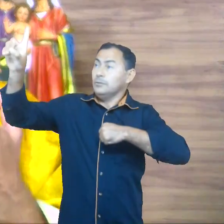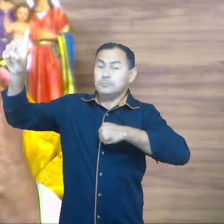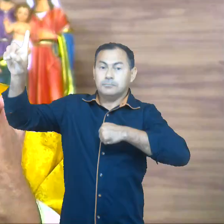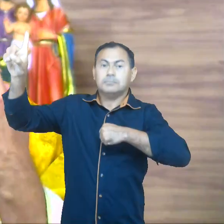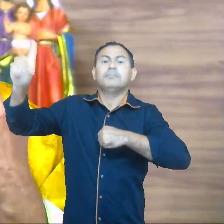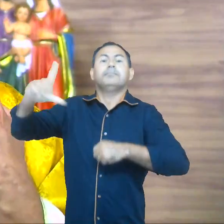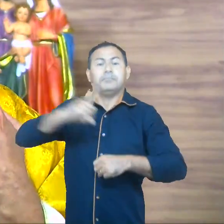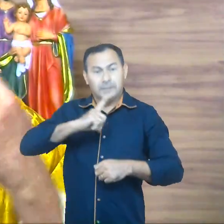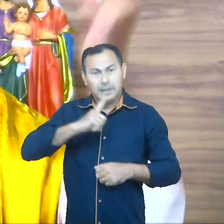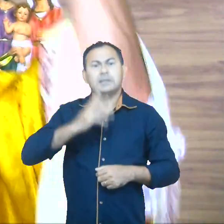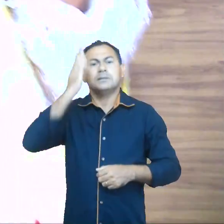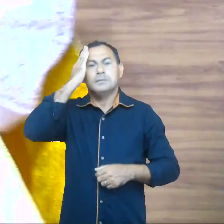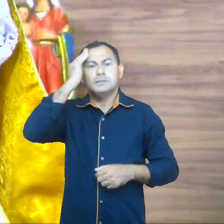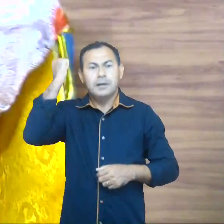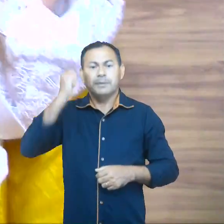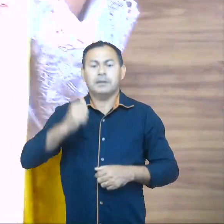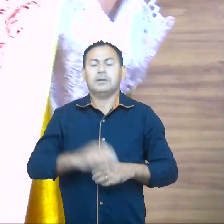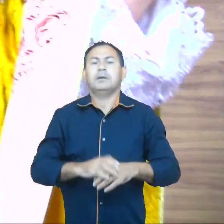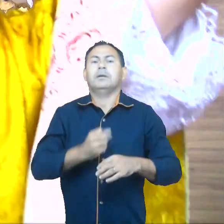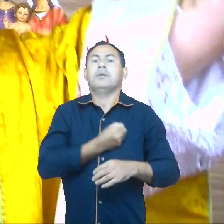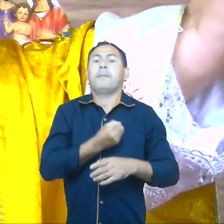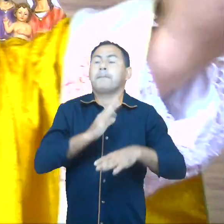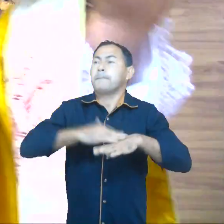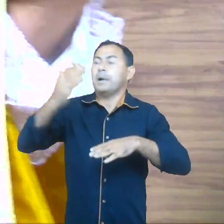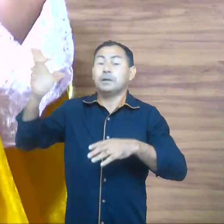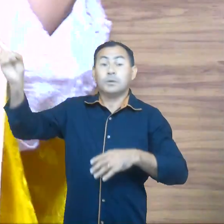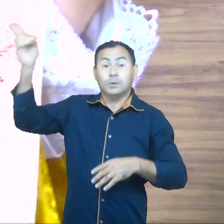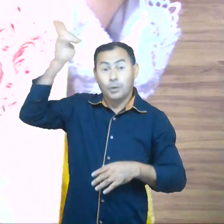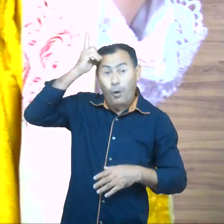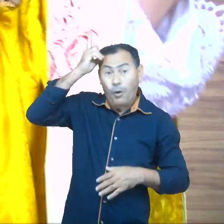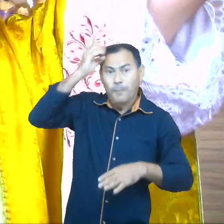ela tem que saber que um dos maiores dons